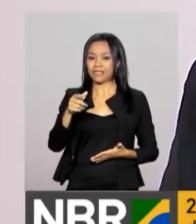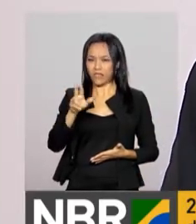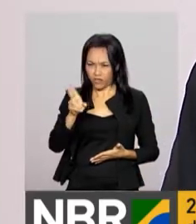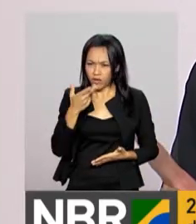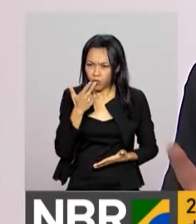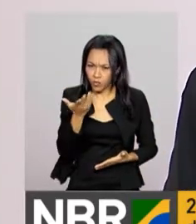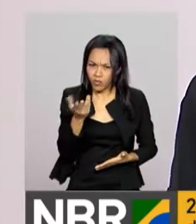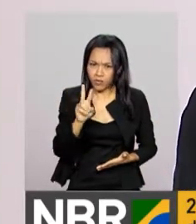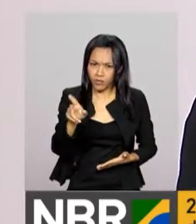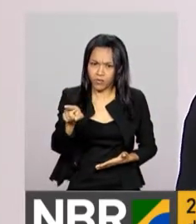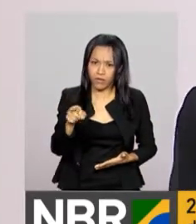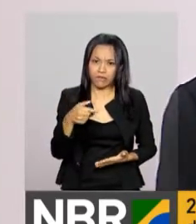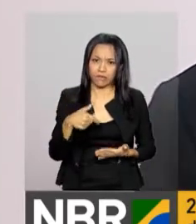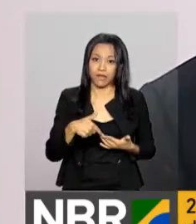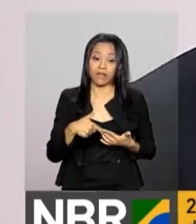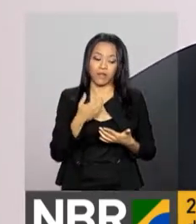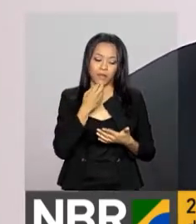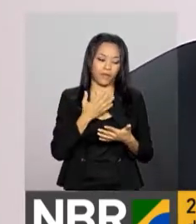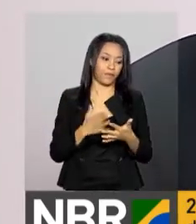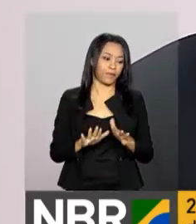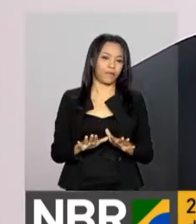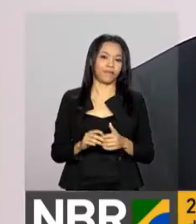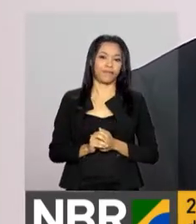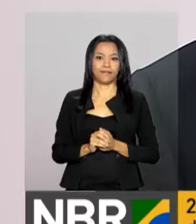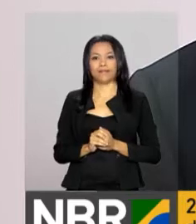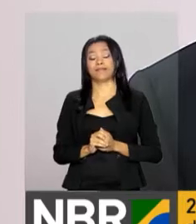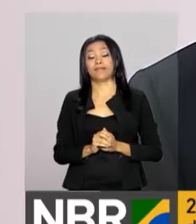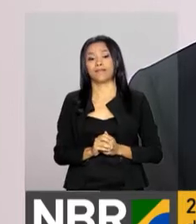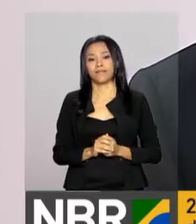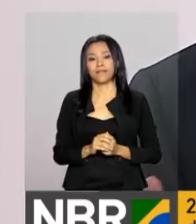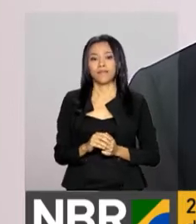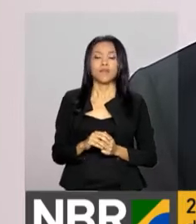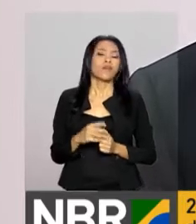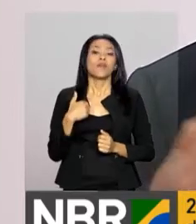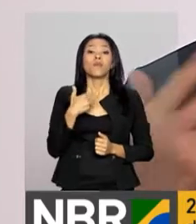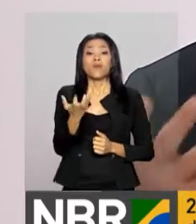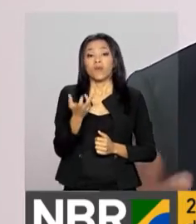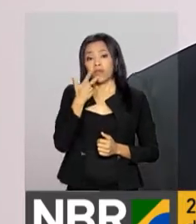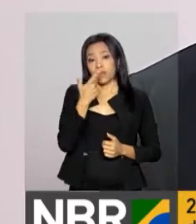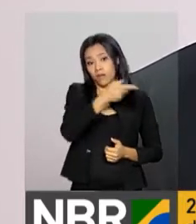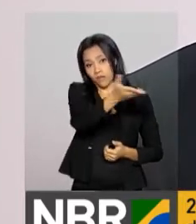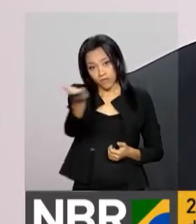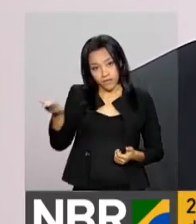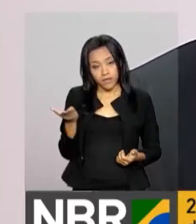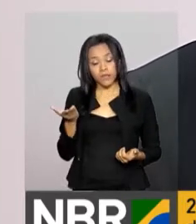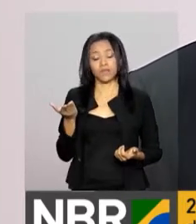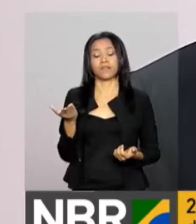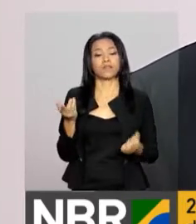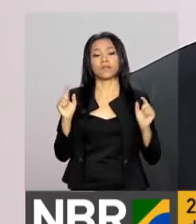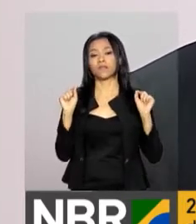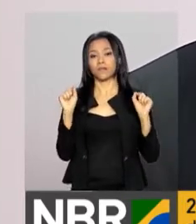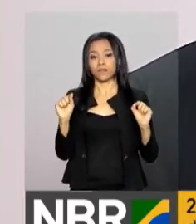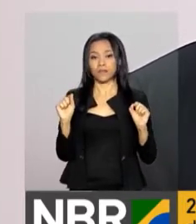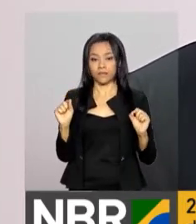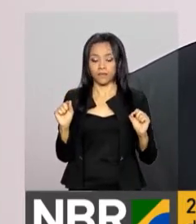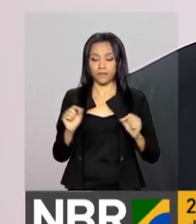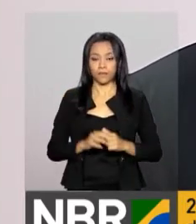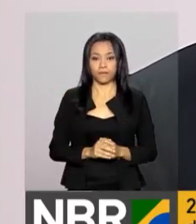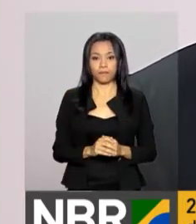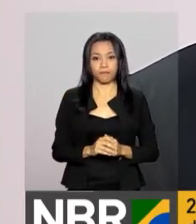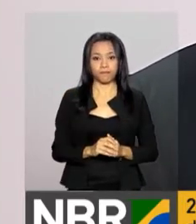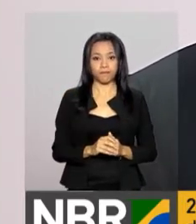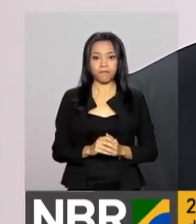falei você é jovem então tá bem mas o que eu quero dizer muito informalmente é que